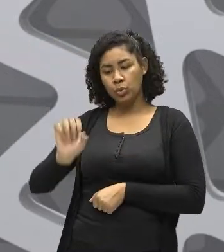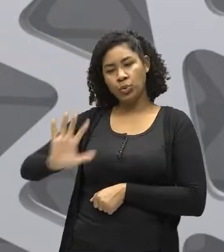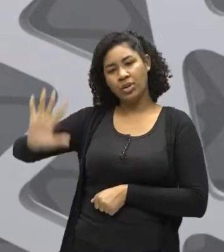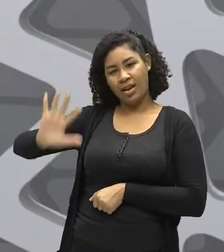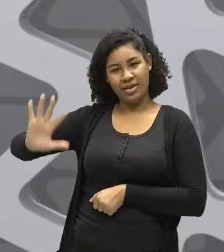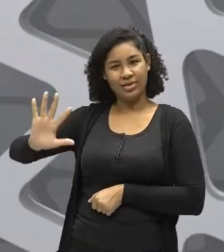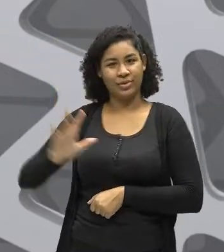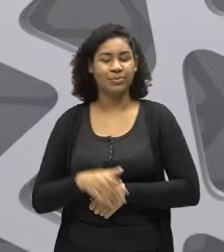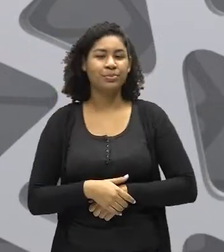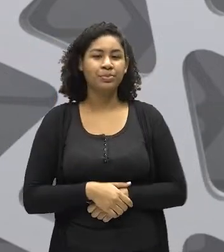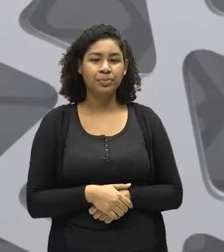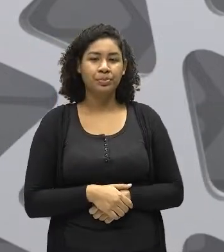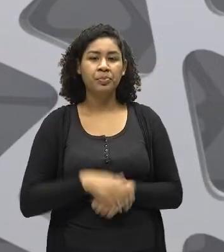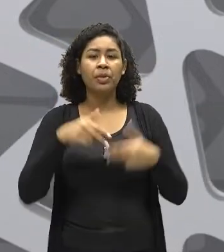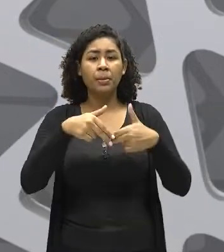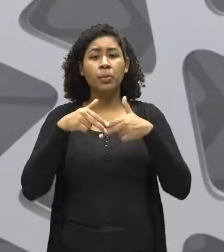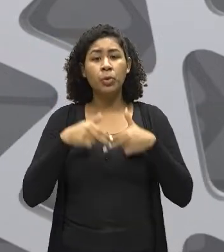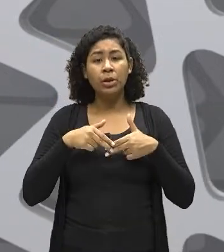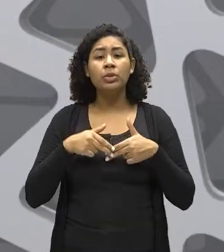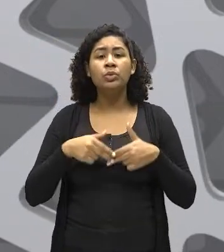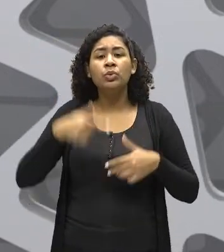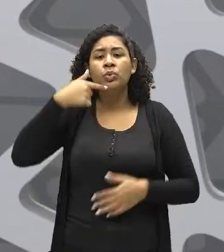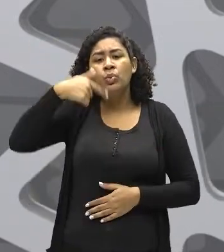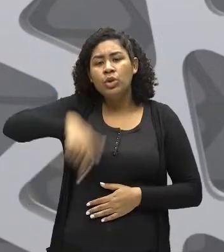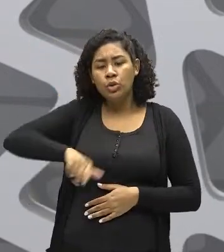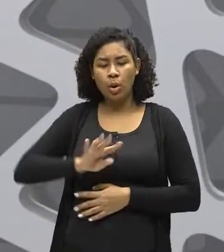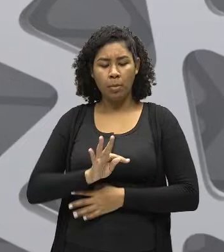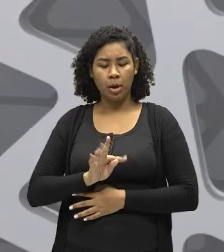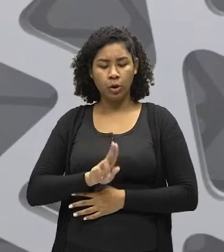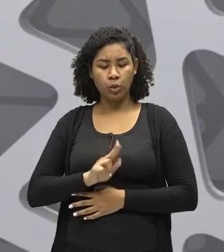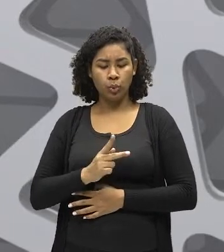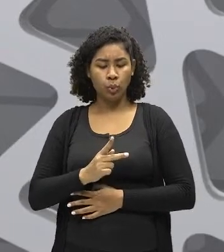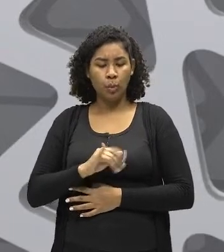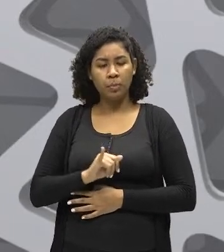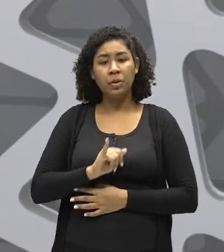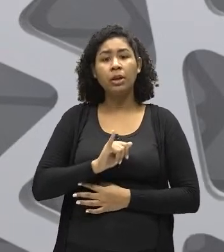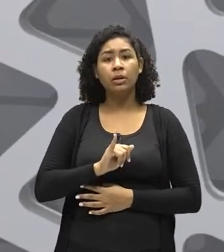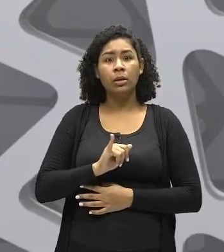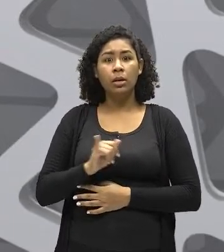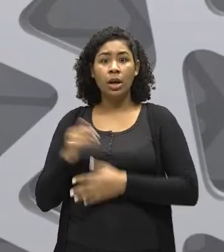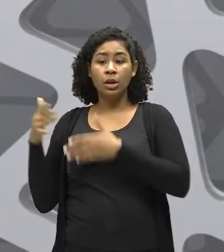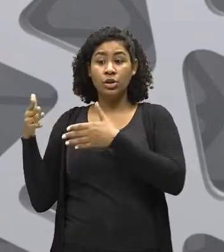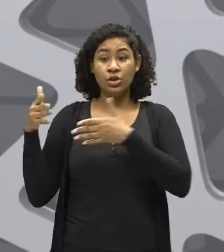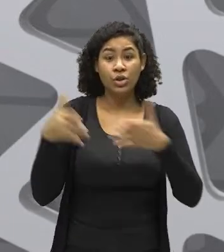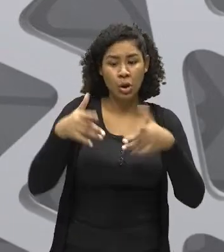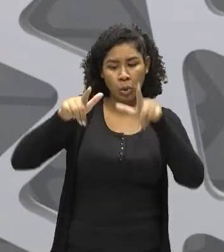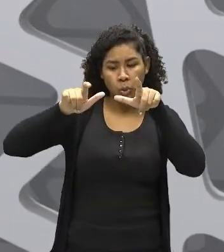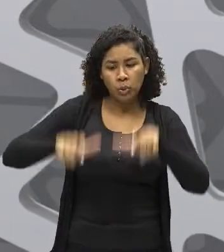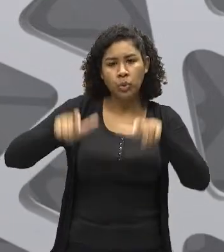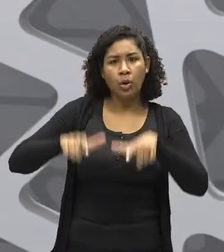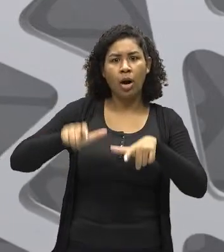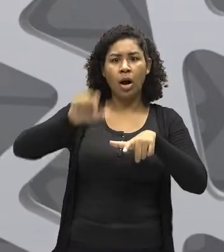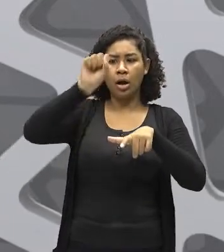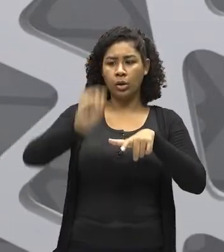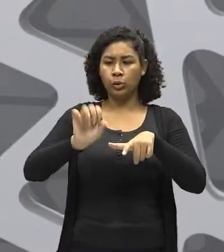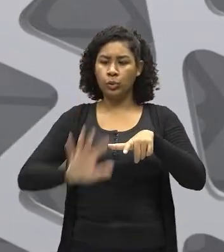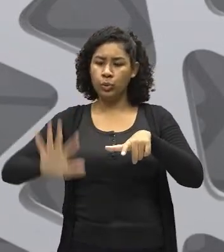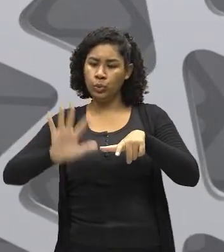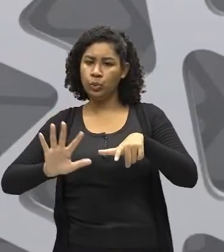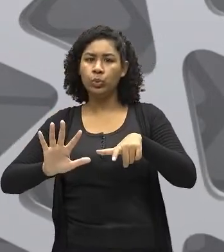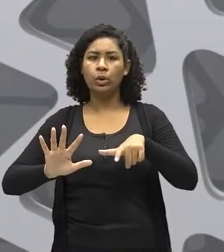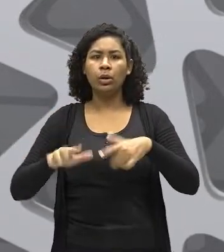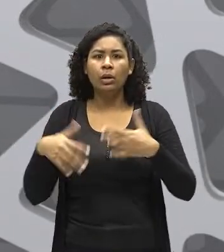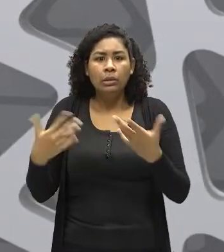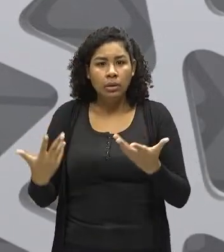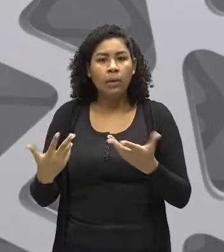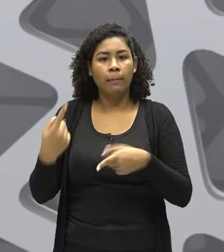ela chegou nessa região. Por quê? Quando os colonizadores começam a chegar no litoral, muitas etnias